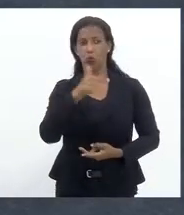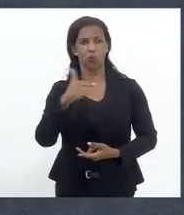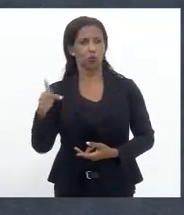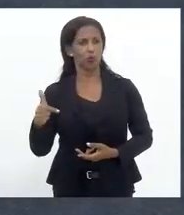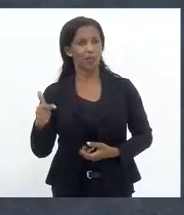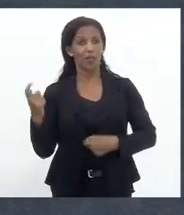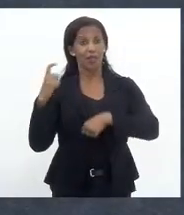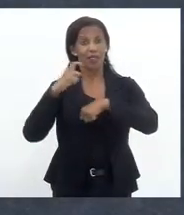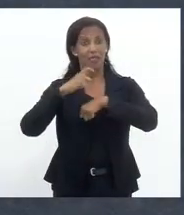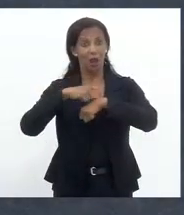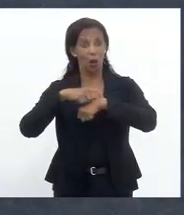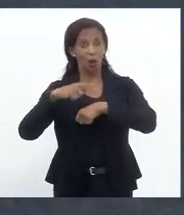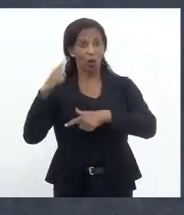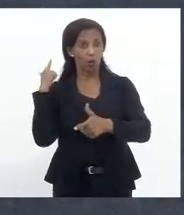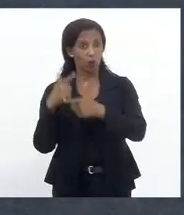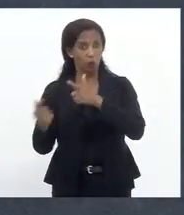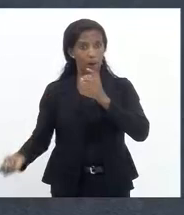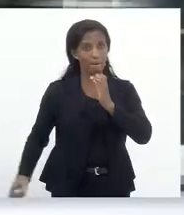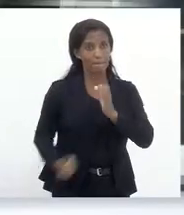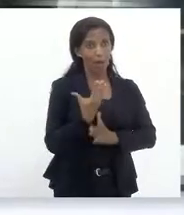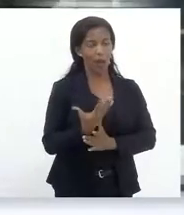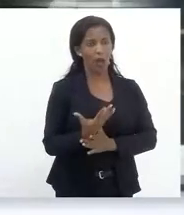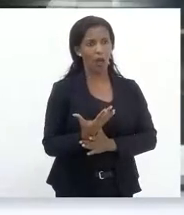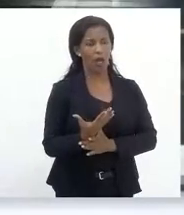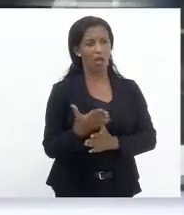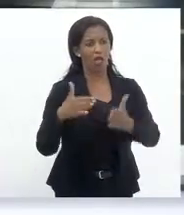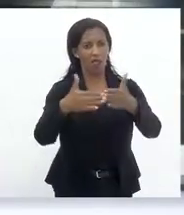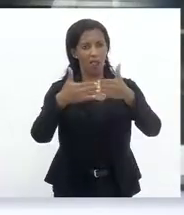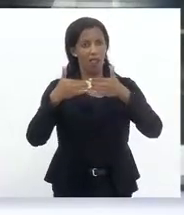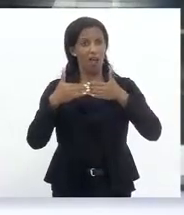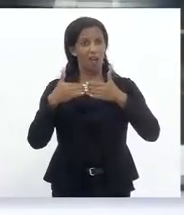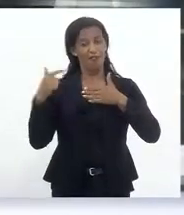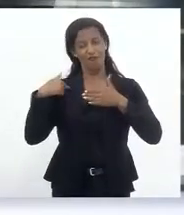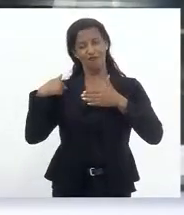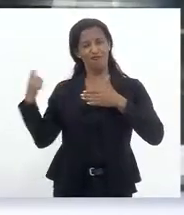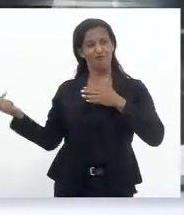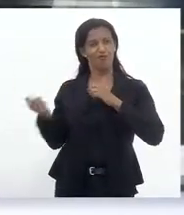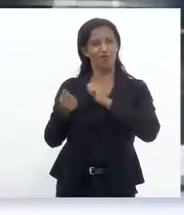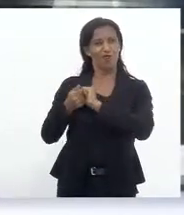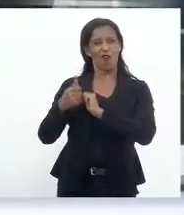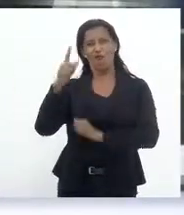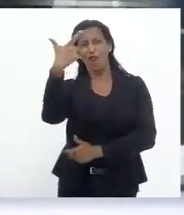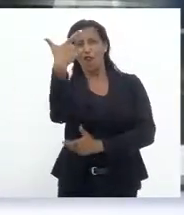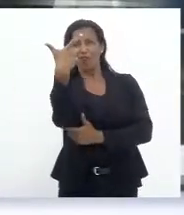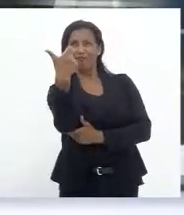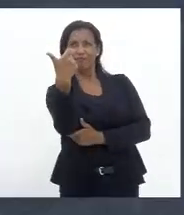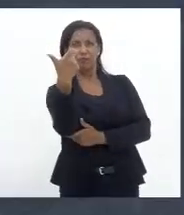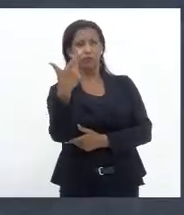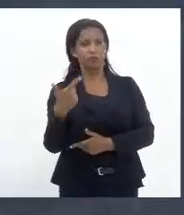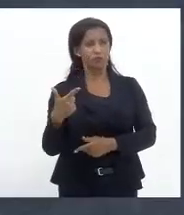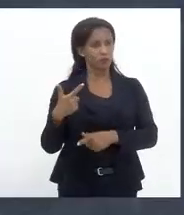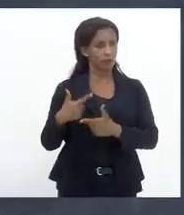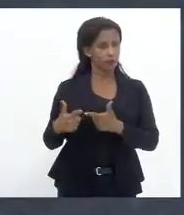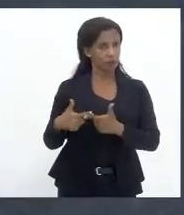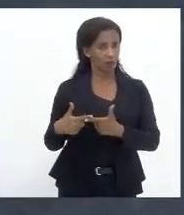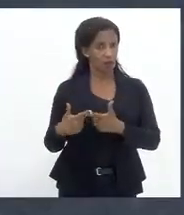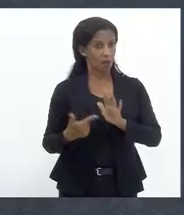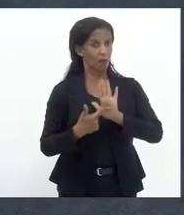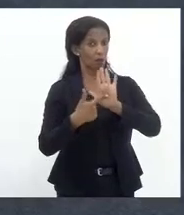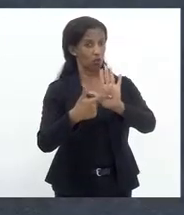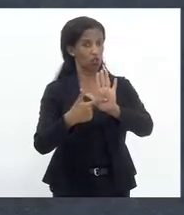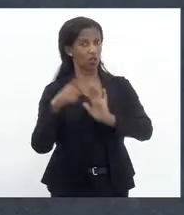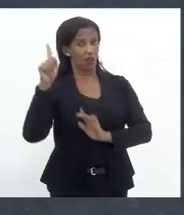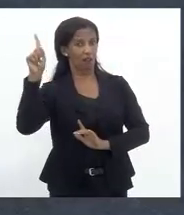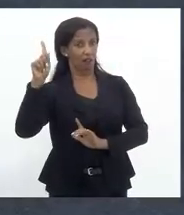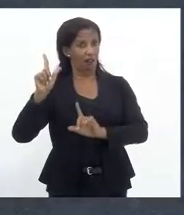mas na hora que o bicho pega, eles tiram foto do nosso lado. Na hora que o bicho pega para apresentar os outros lá